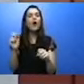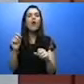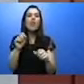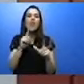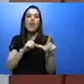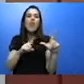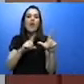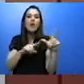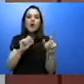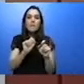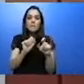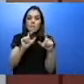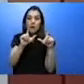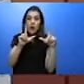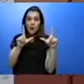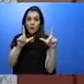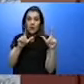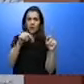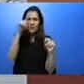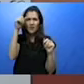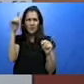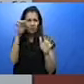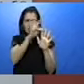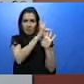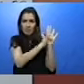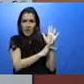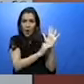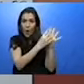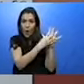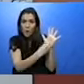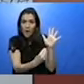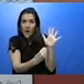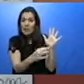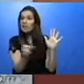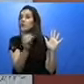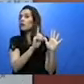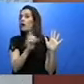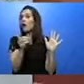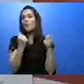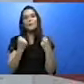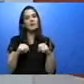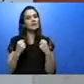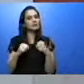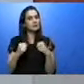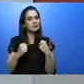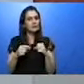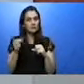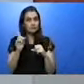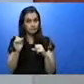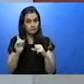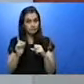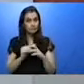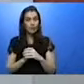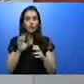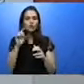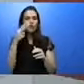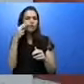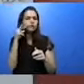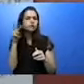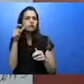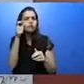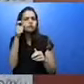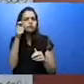não precisam copiar no caderninho de vocês. Não precisa deixar registrado, tá? Então,